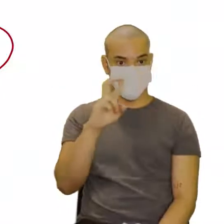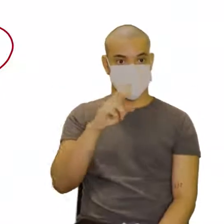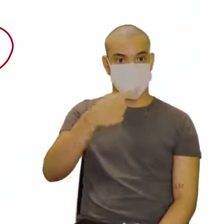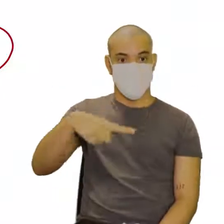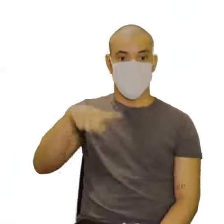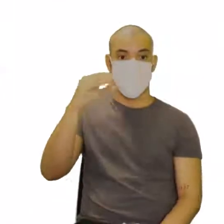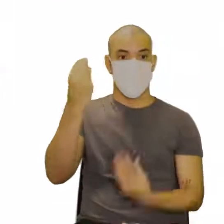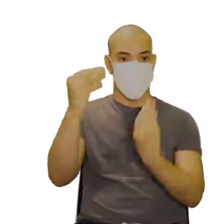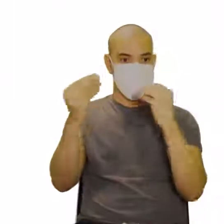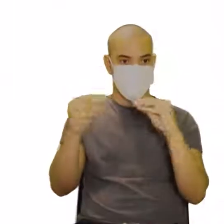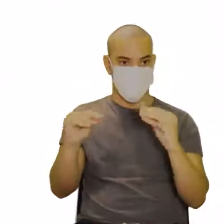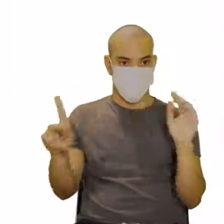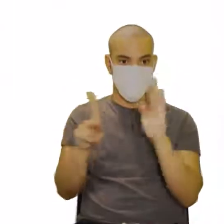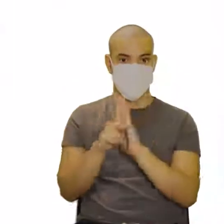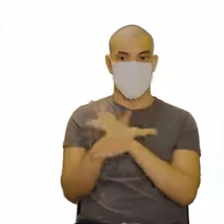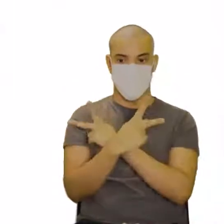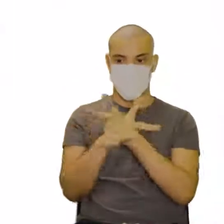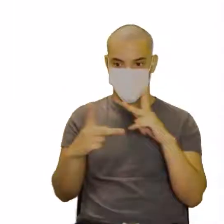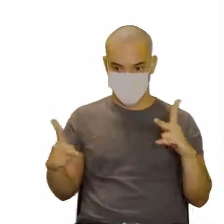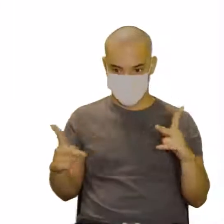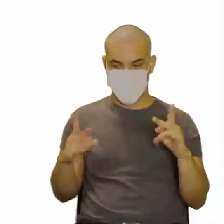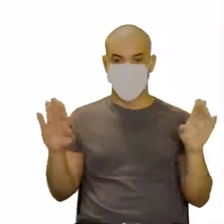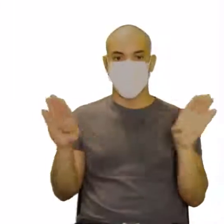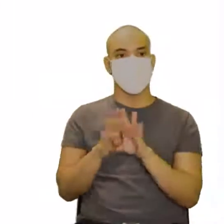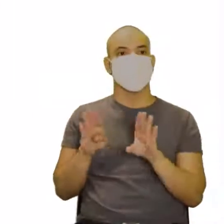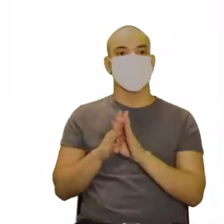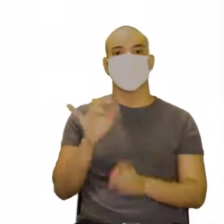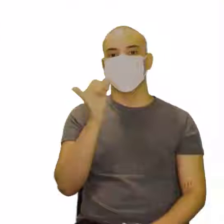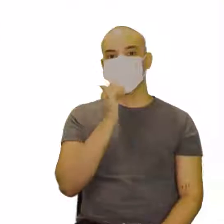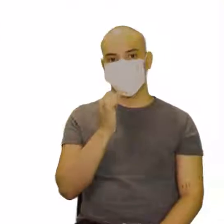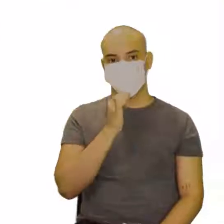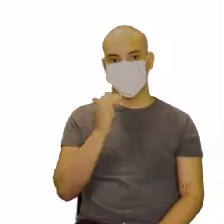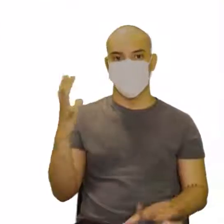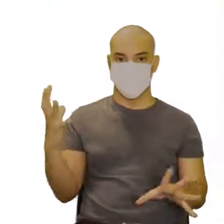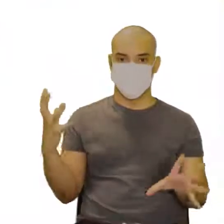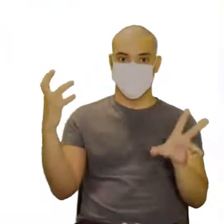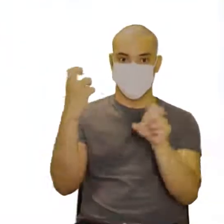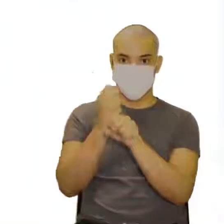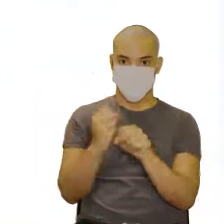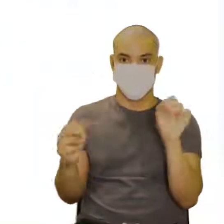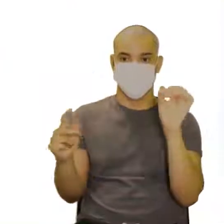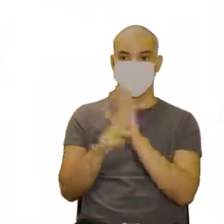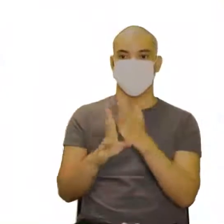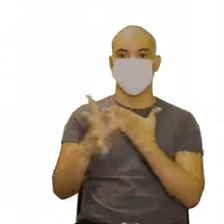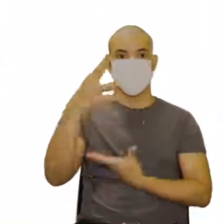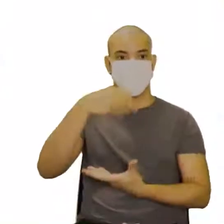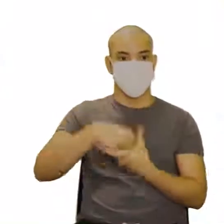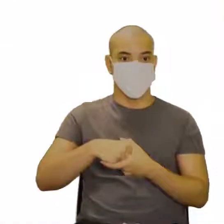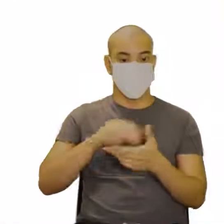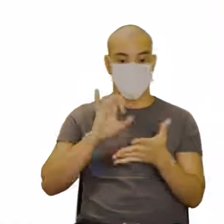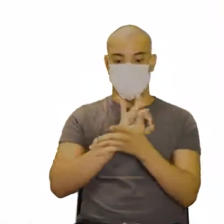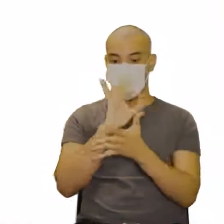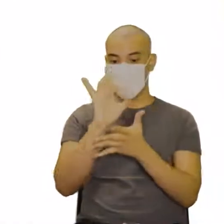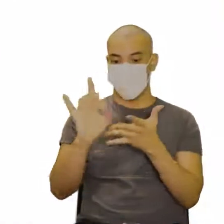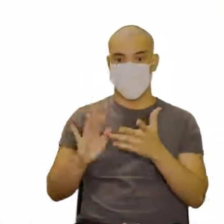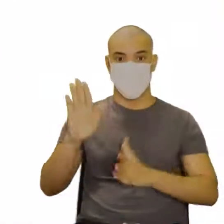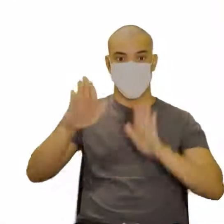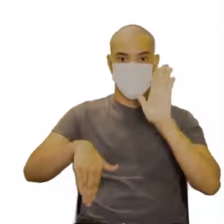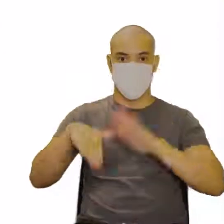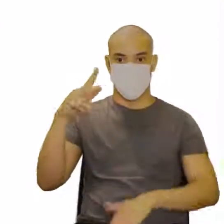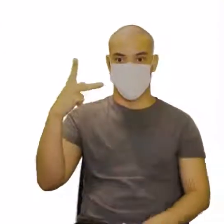para vocês. E aqui, nesse caso, a carga acumulada nas armaduras de cada capacitor depende de